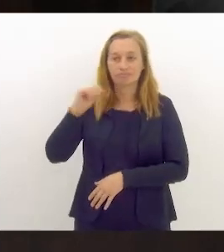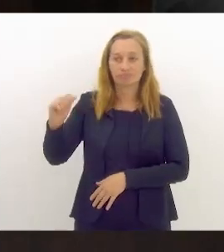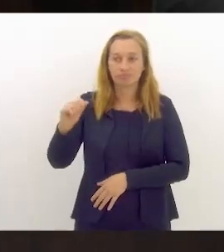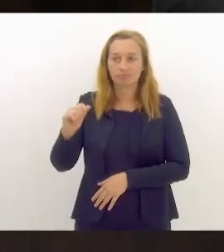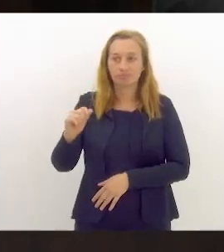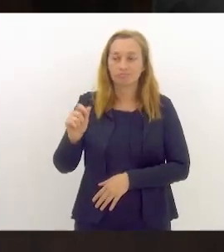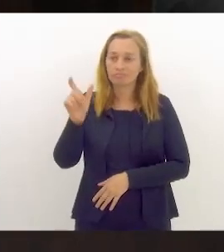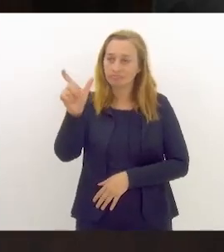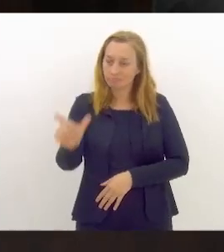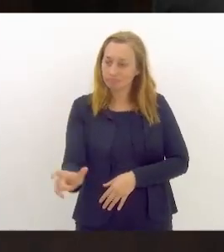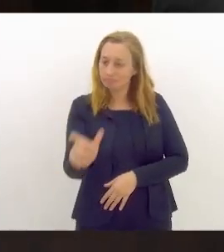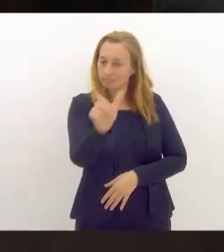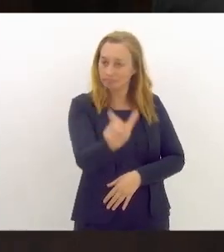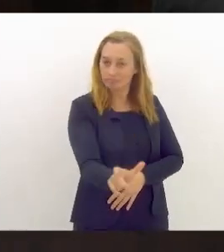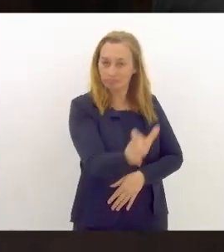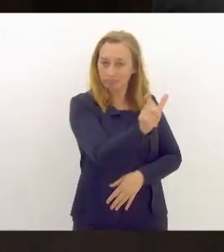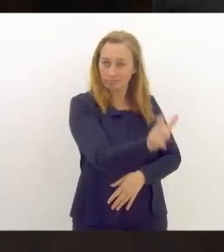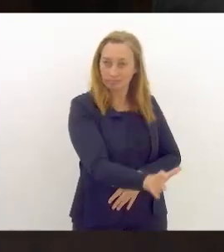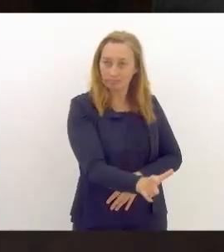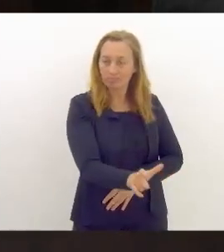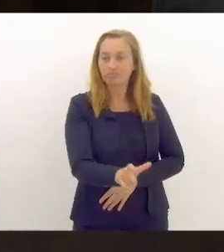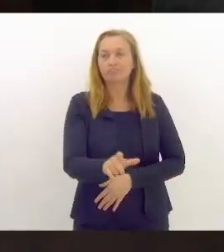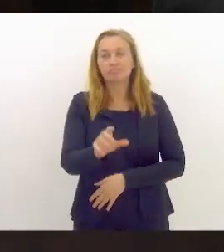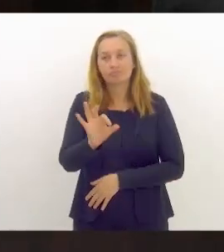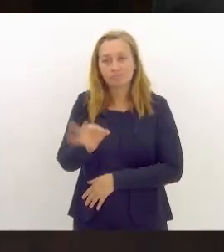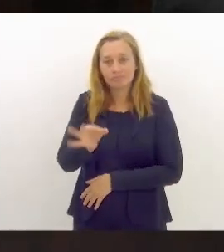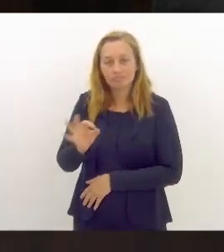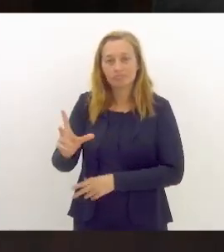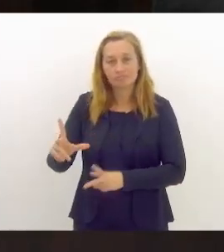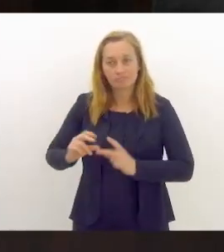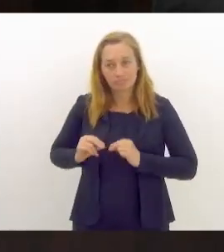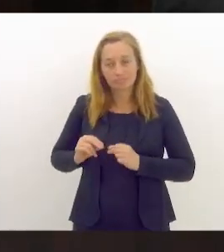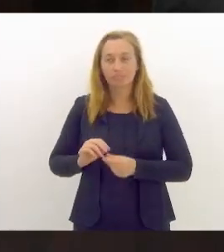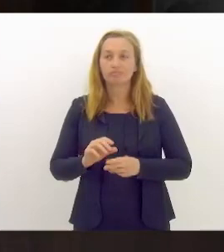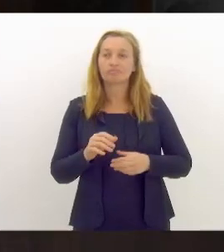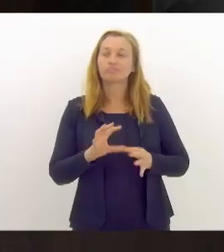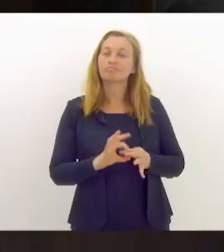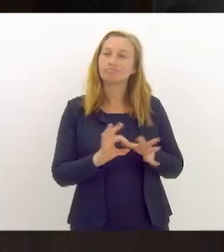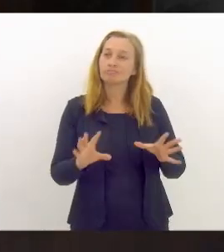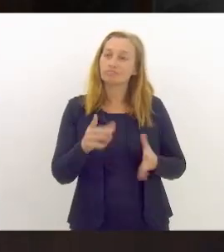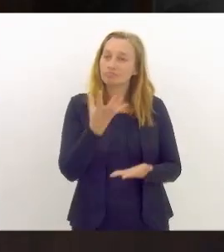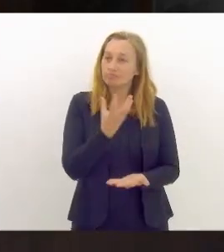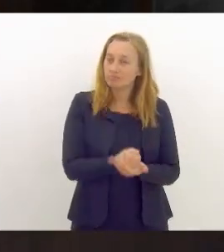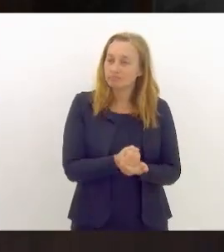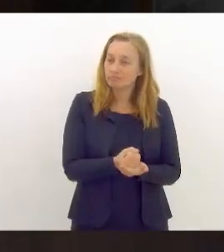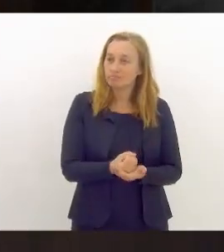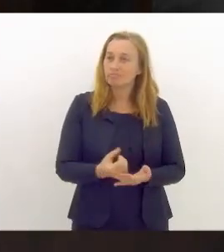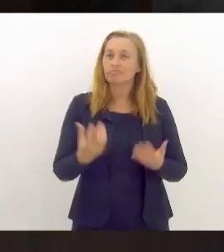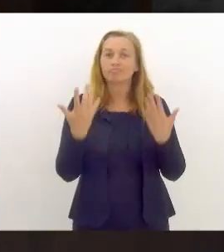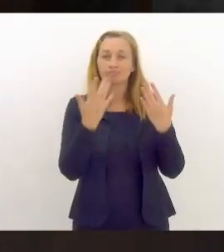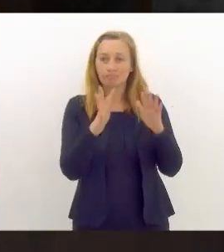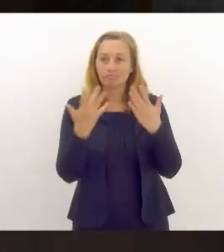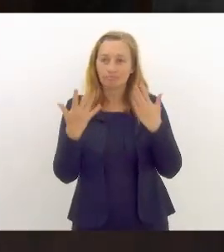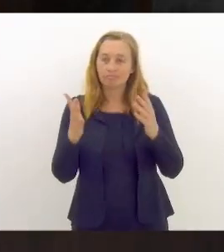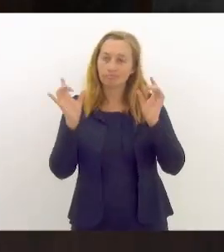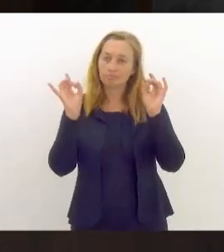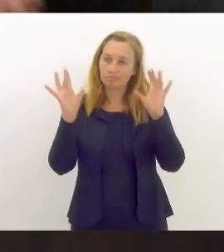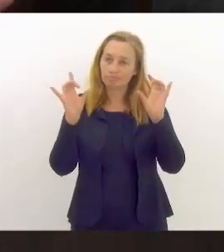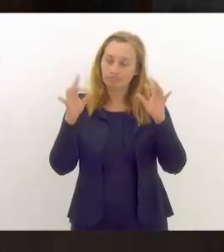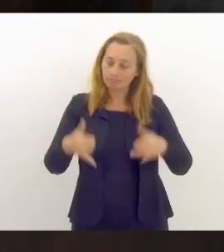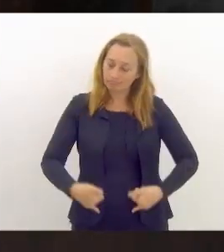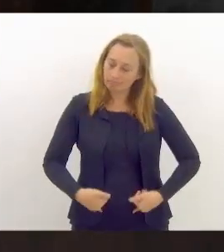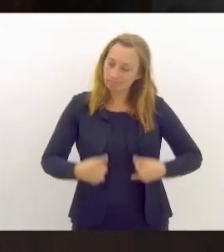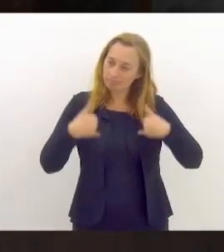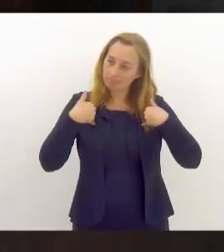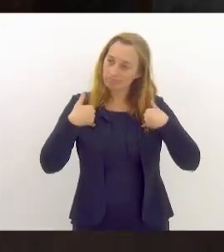personalidades que de fato a merecem então deixo aqui registrado a minha saudação especial e o meu